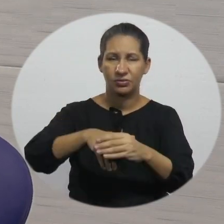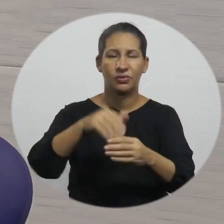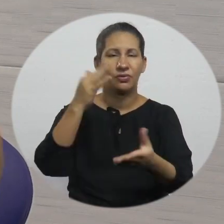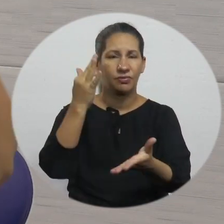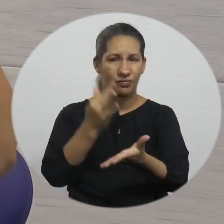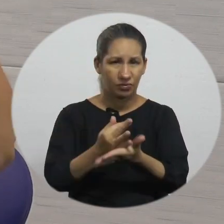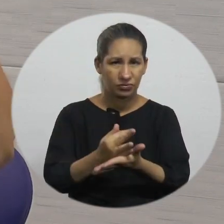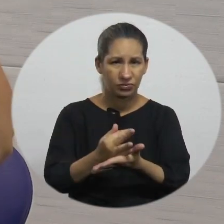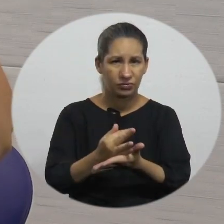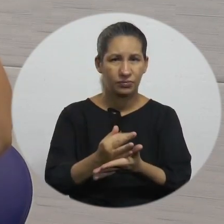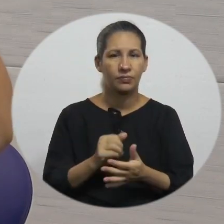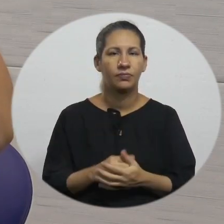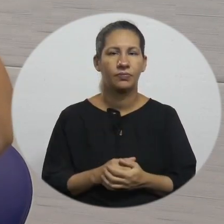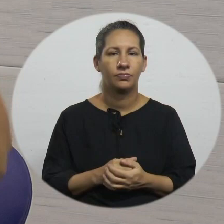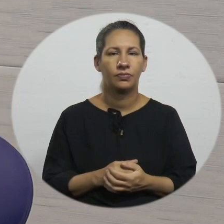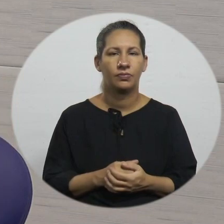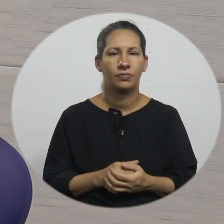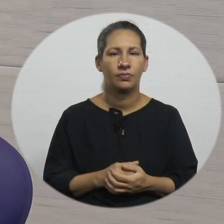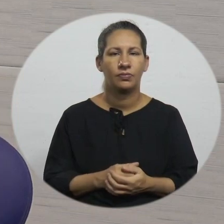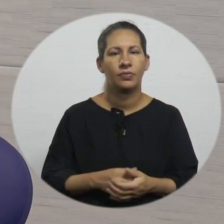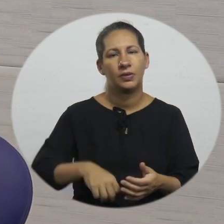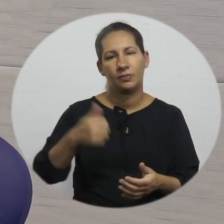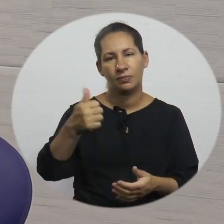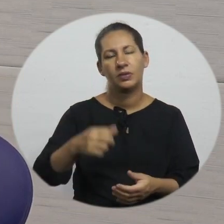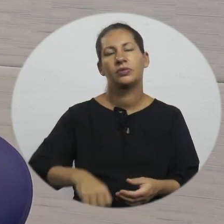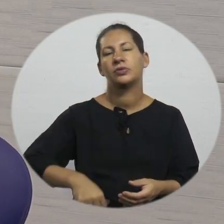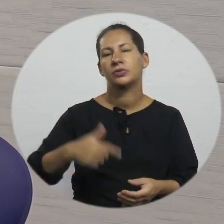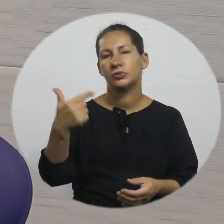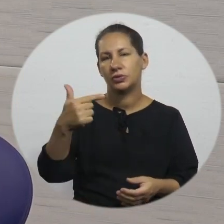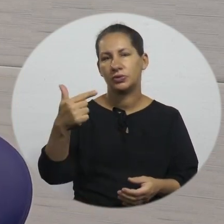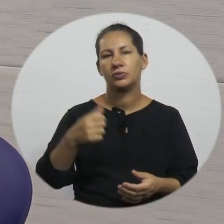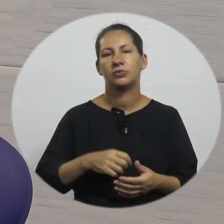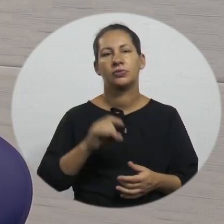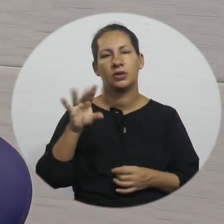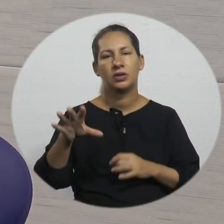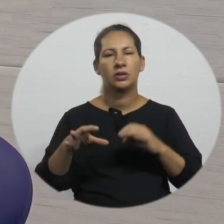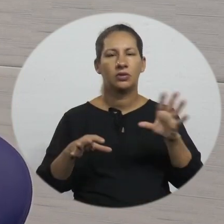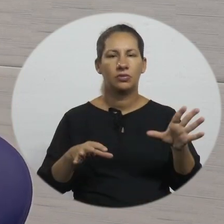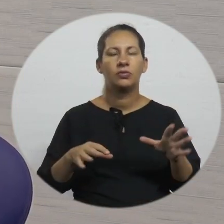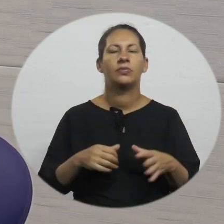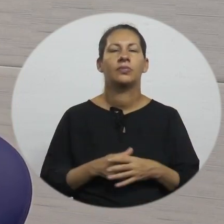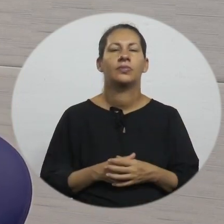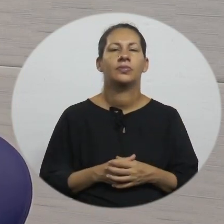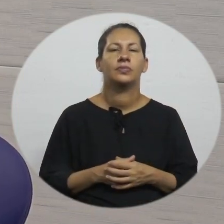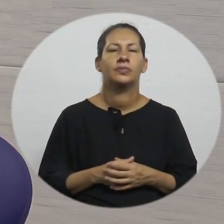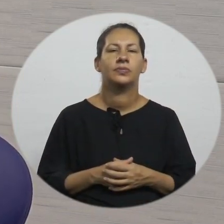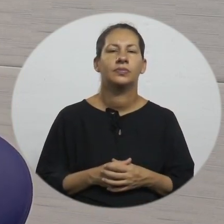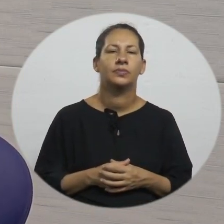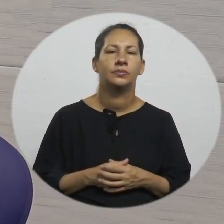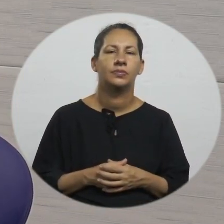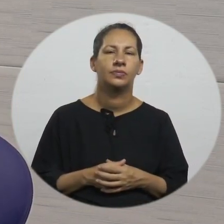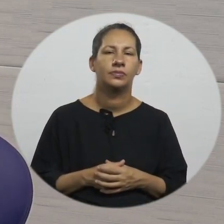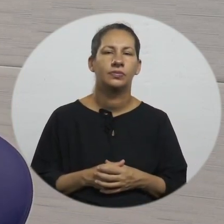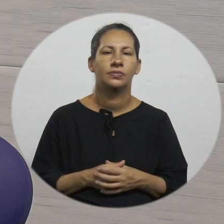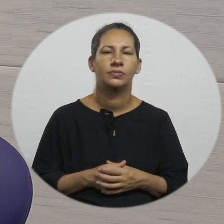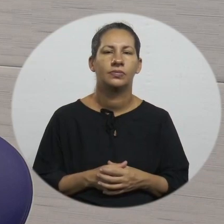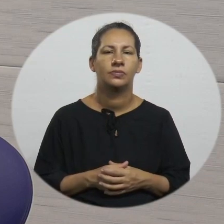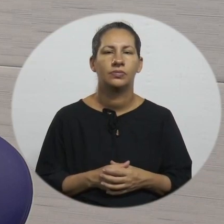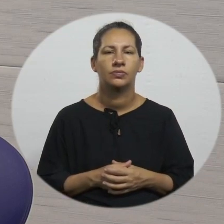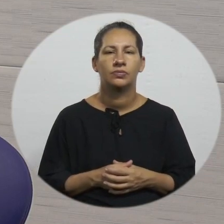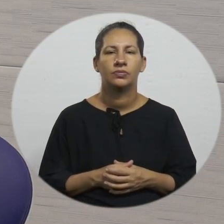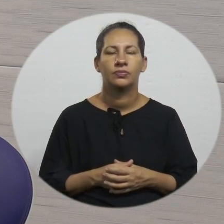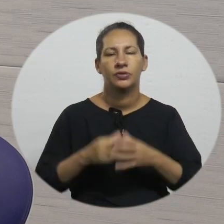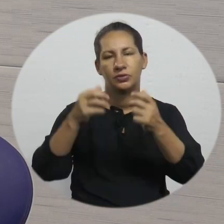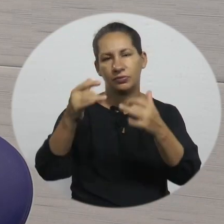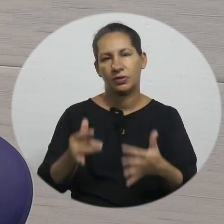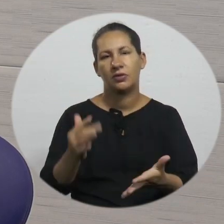sem votar, considerando inclusive primeiro e segundo turno, cada um deles como uma eleição, 3 eleições